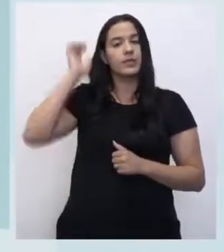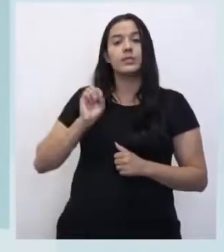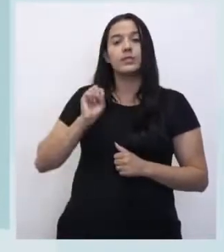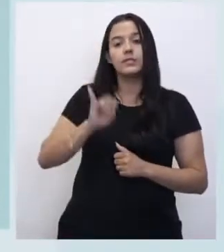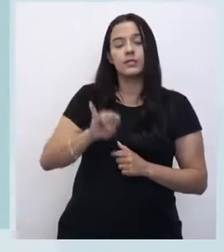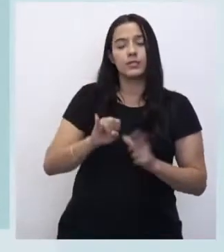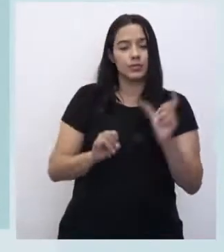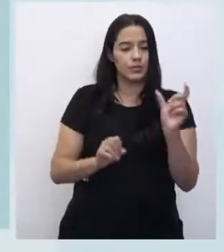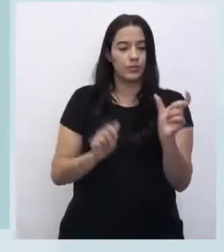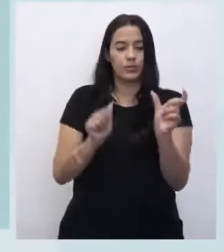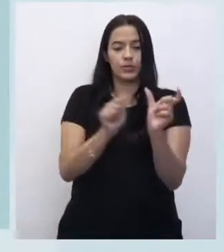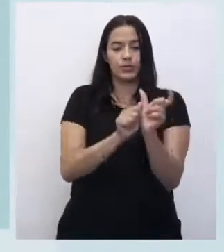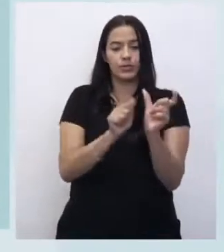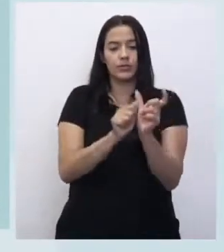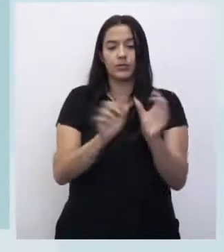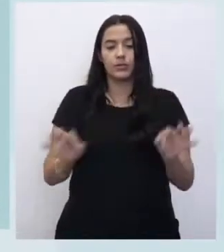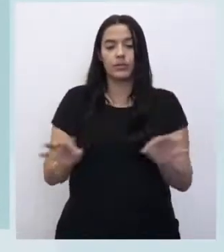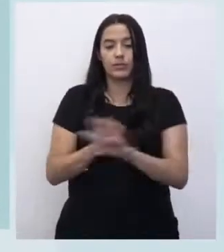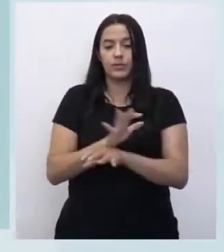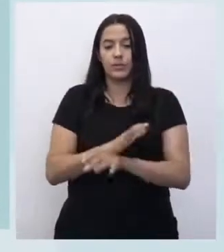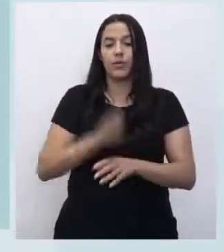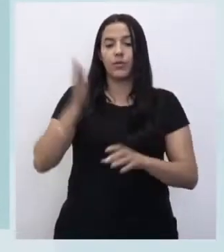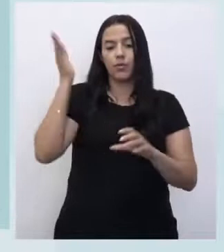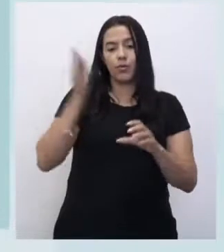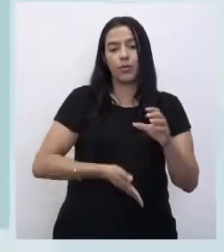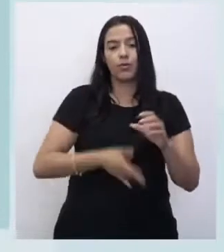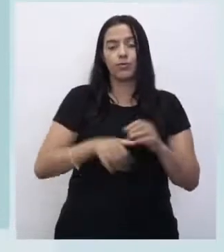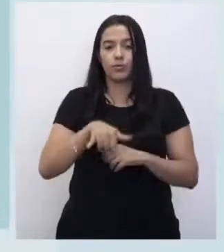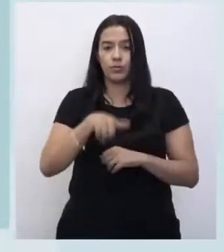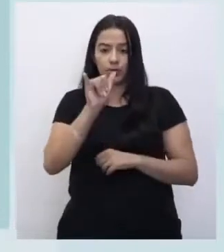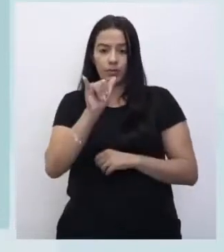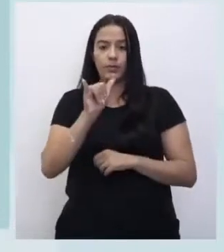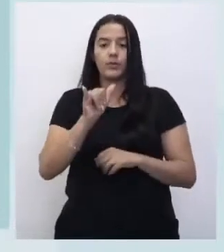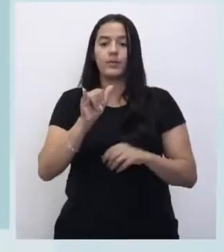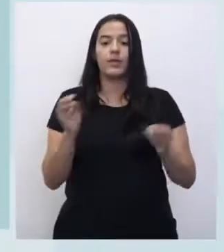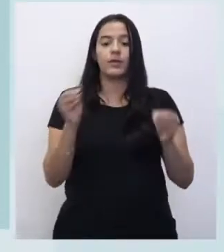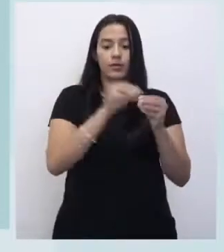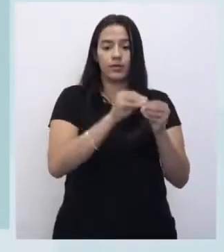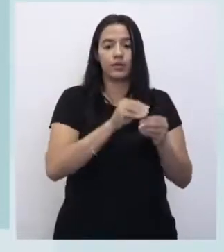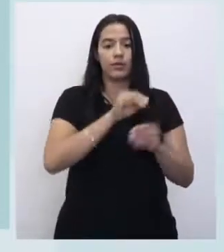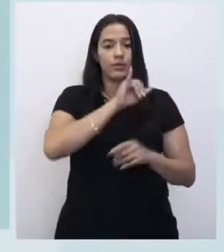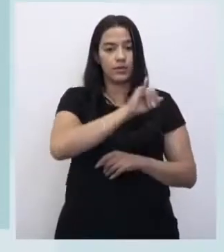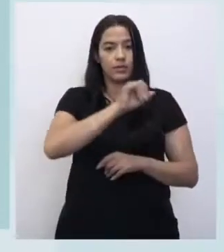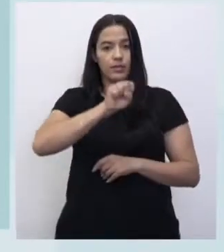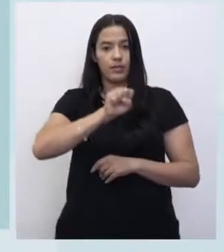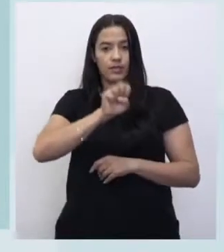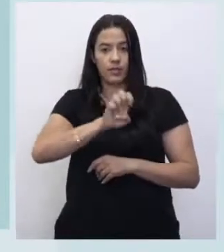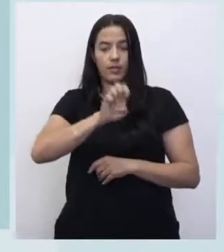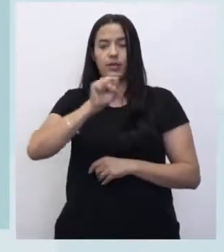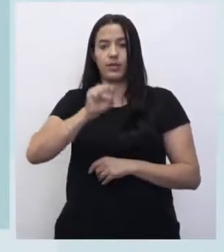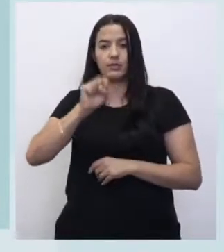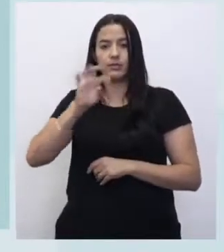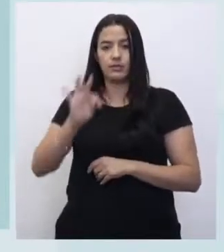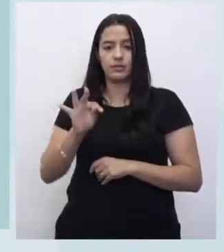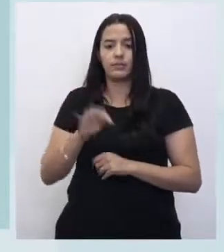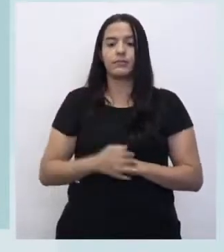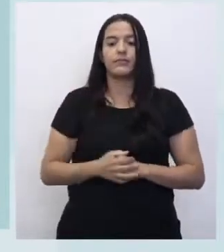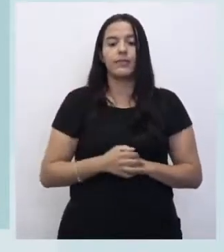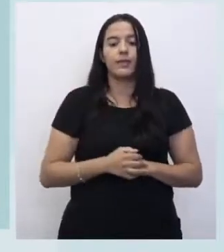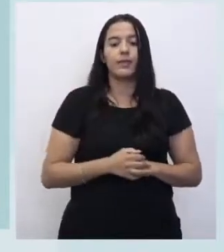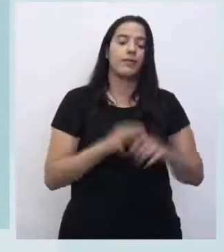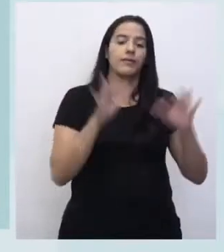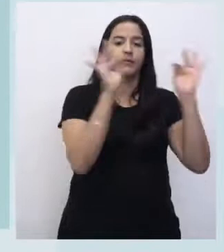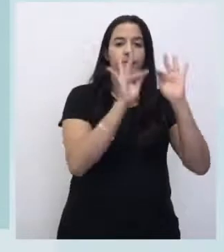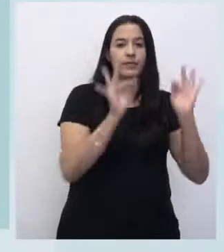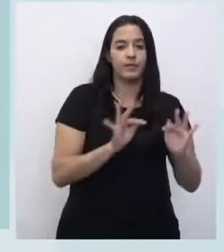terminar com consoante mais Y, corta-se o Y e acrescenta IEST. Happy, the happiest. Feliz, o mais